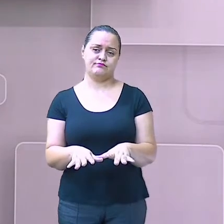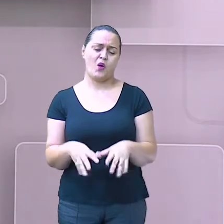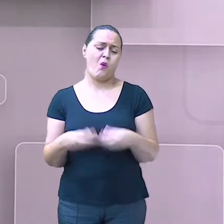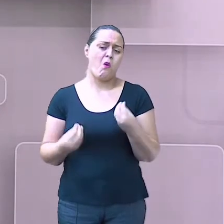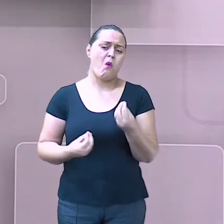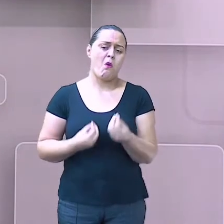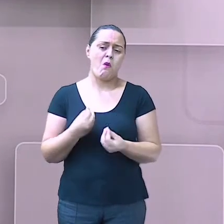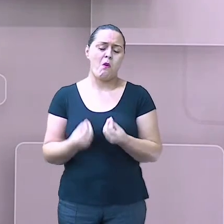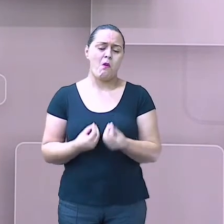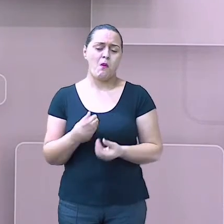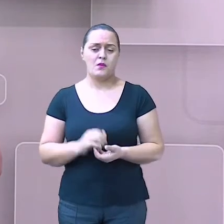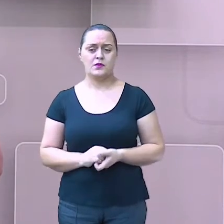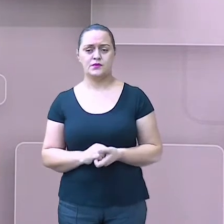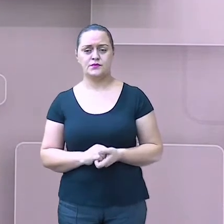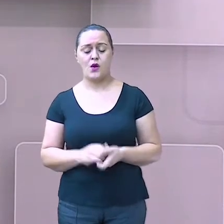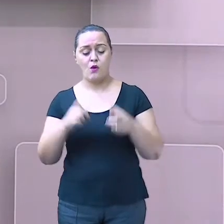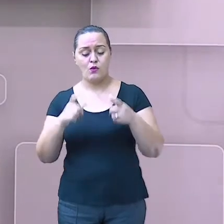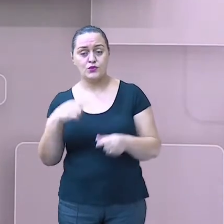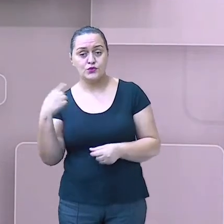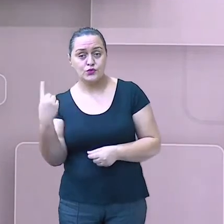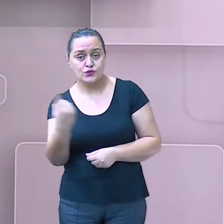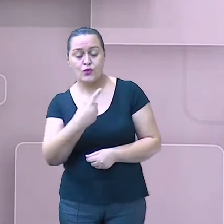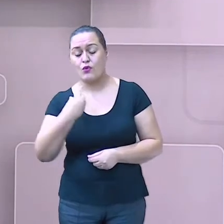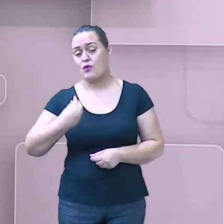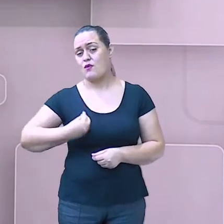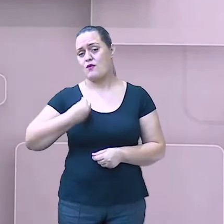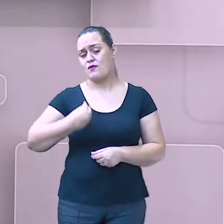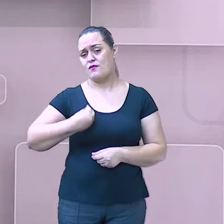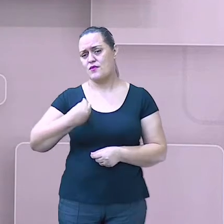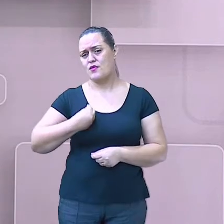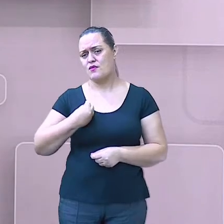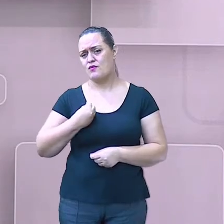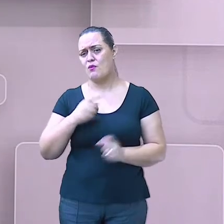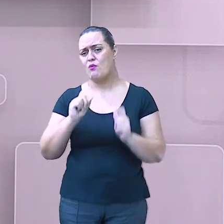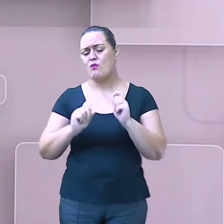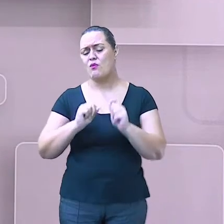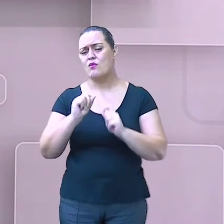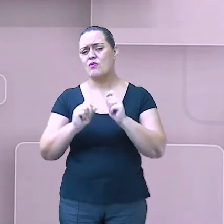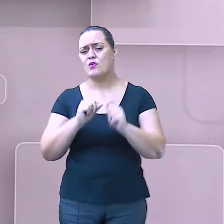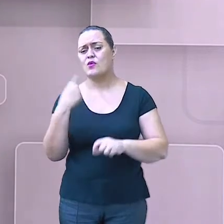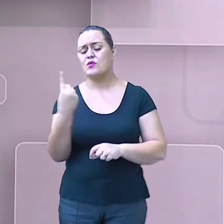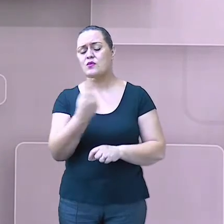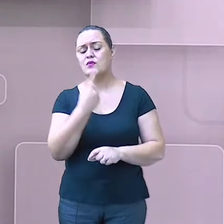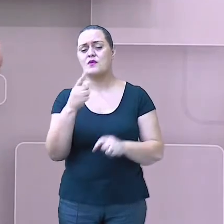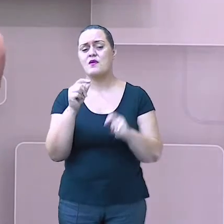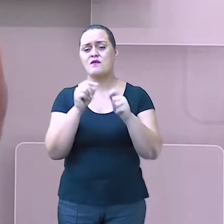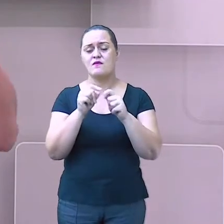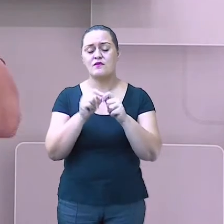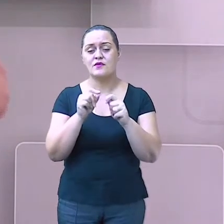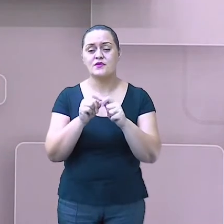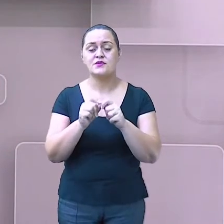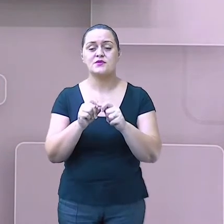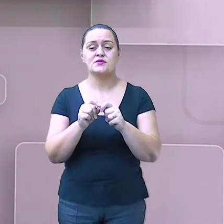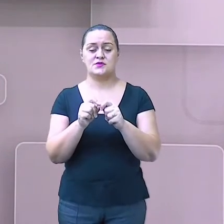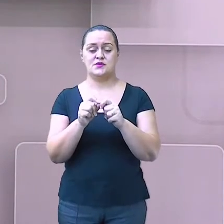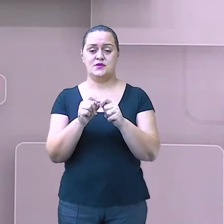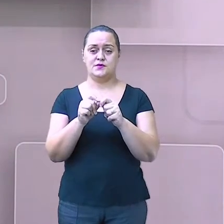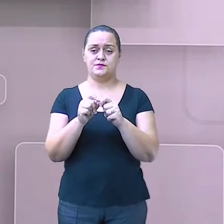estamos inseridos tem trazido de dano? Como que a gente tem feito